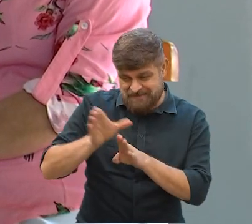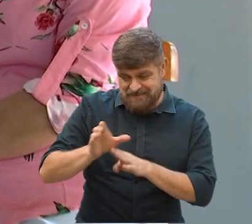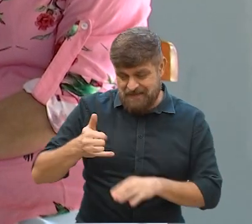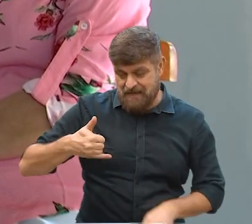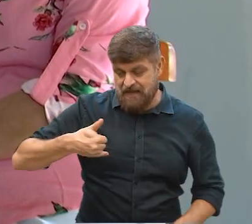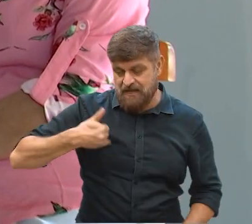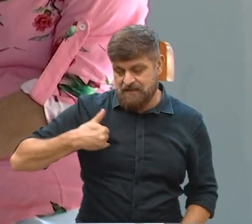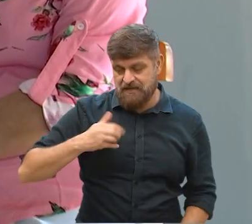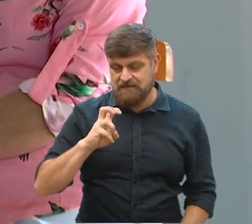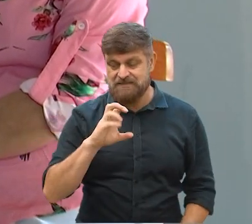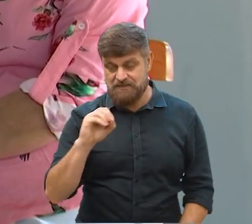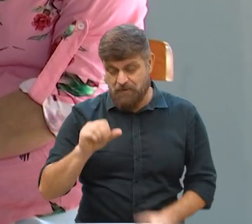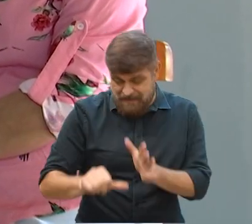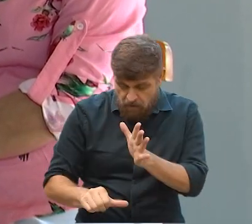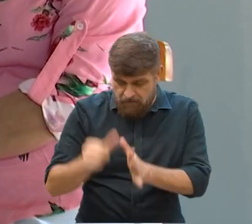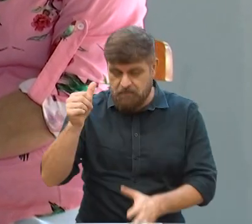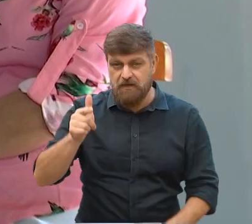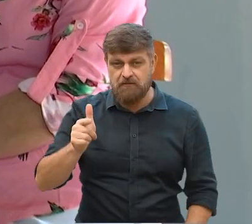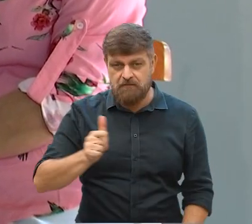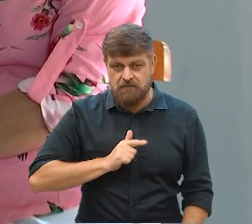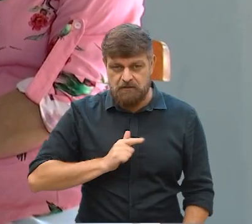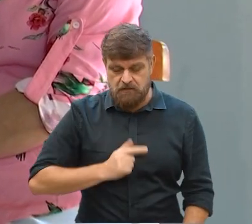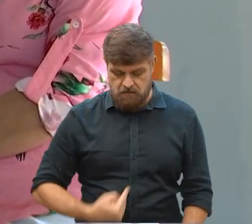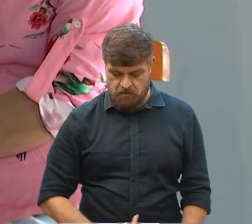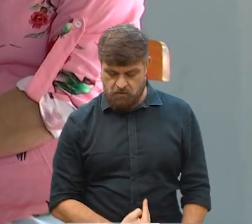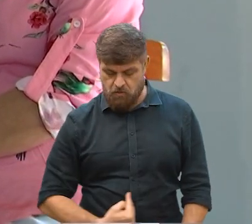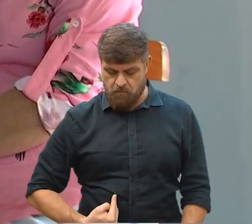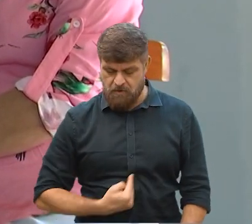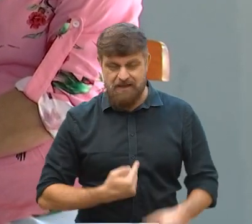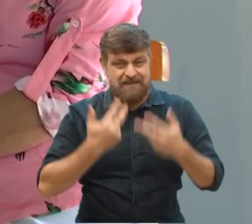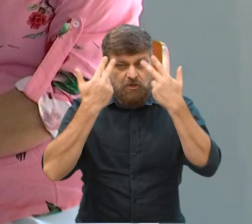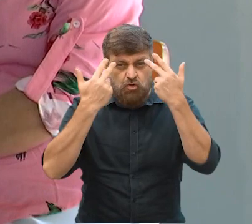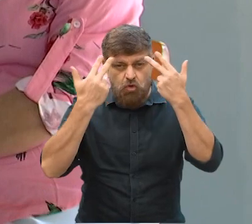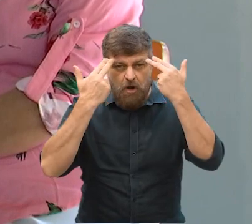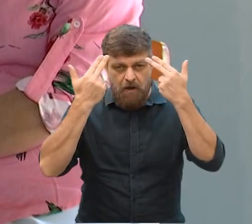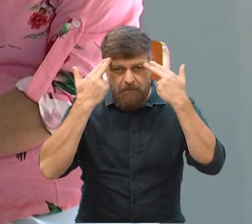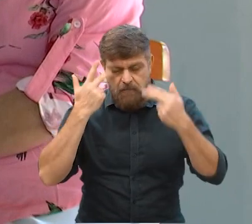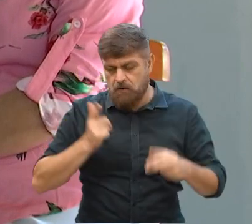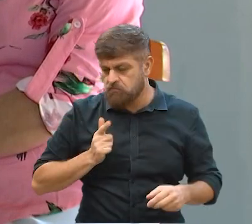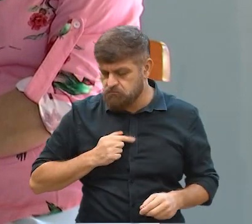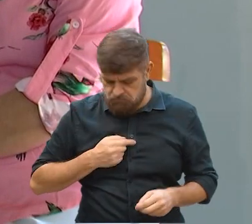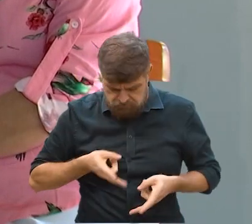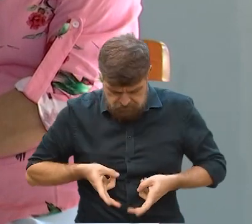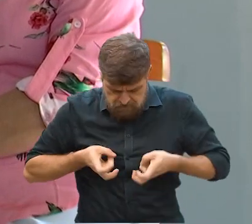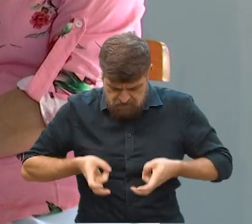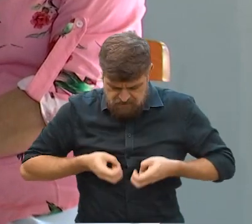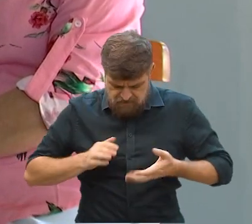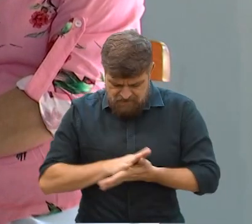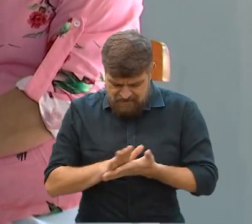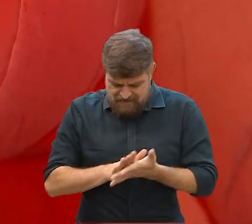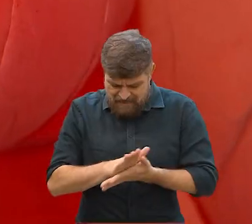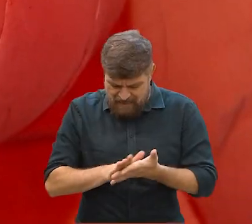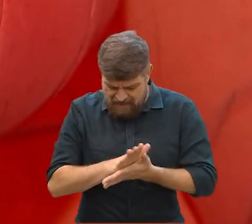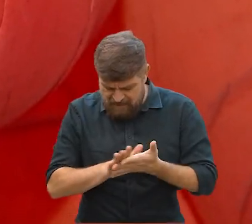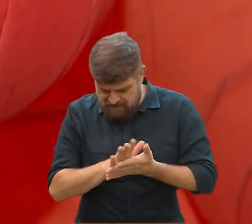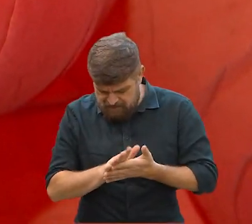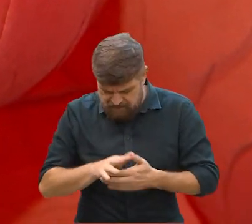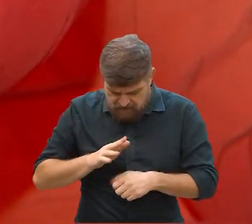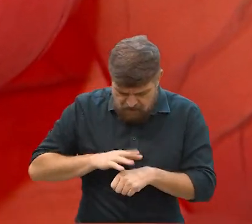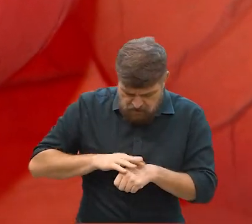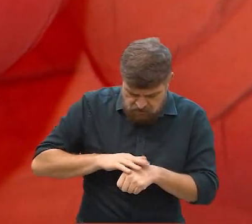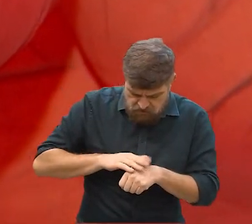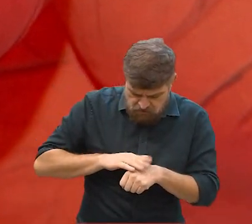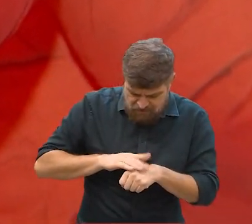partir dos 50 anos. Se esse exame está completamente normal, não há pólipos. Pólipos são